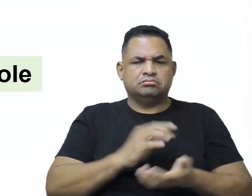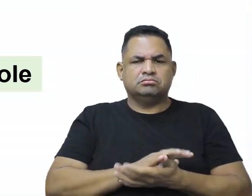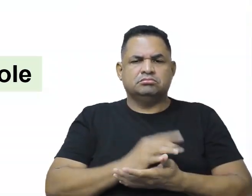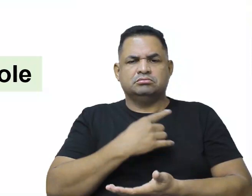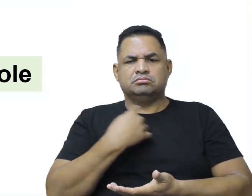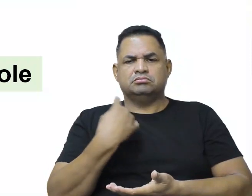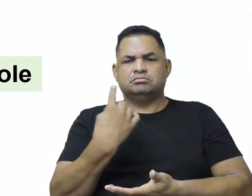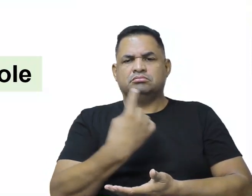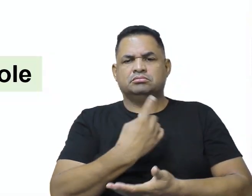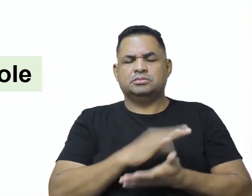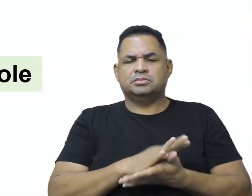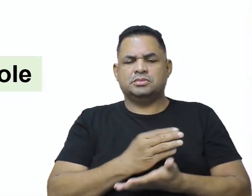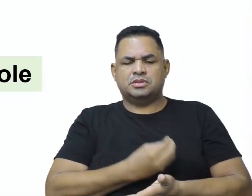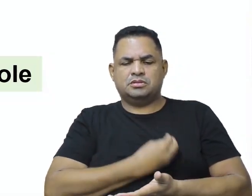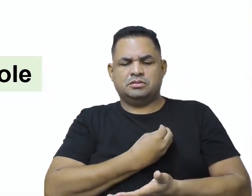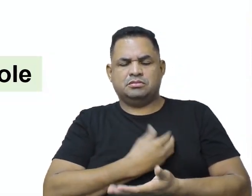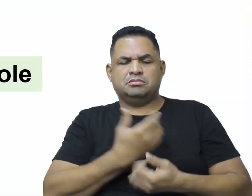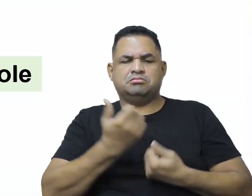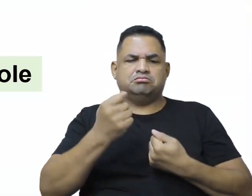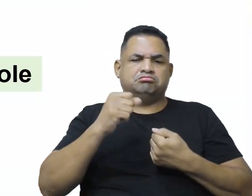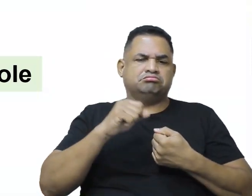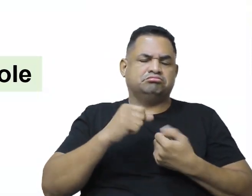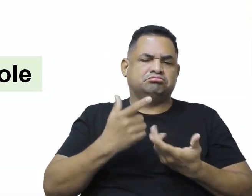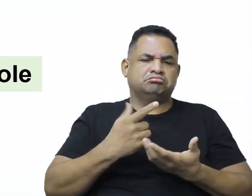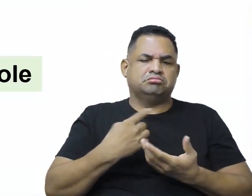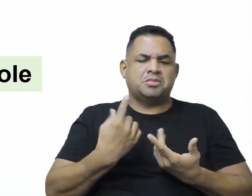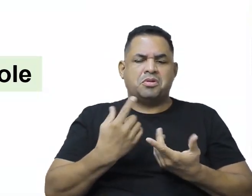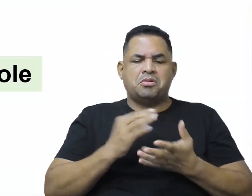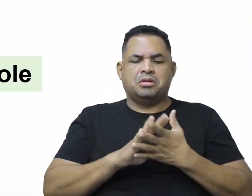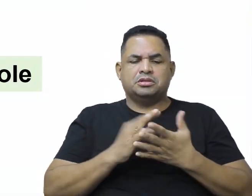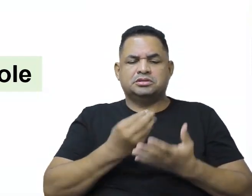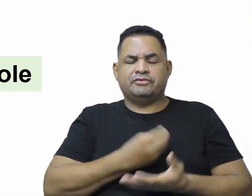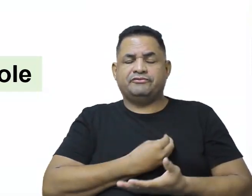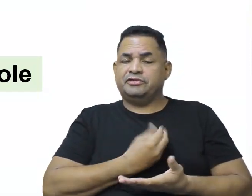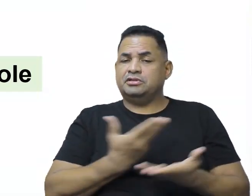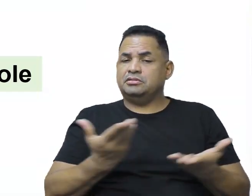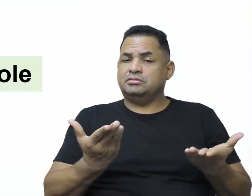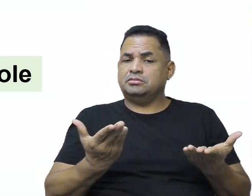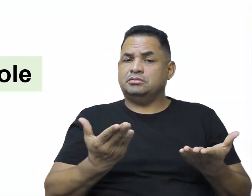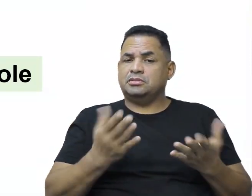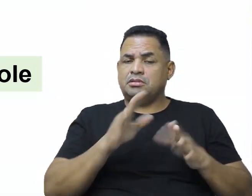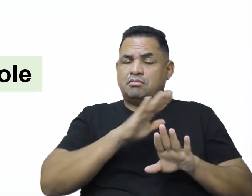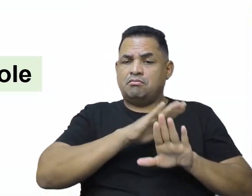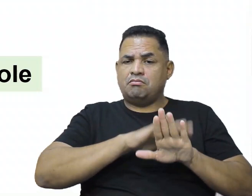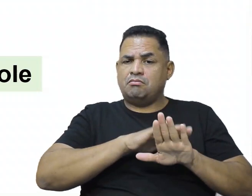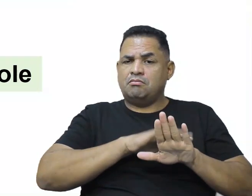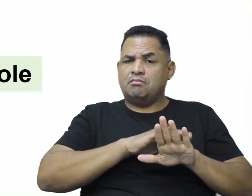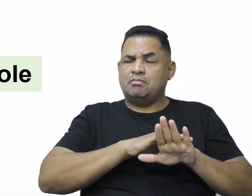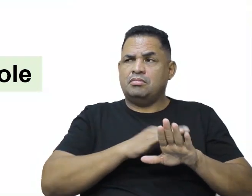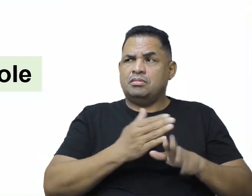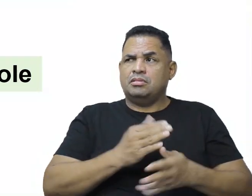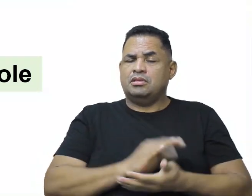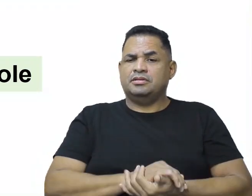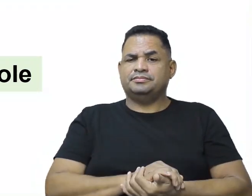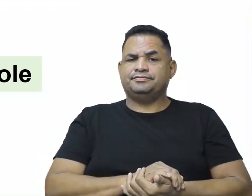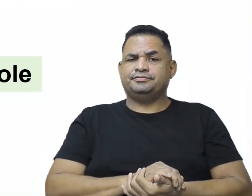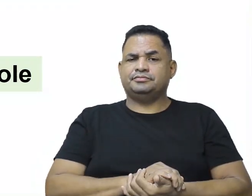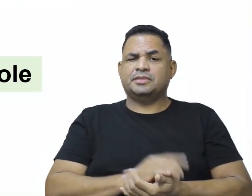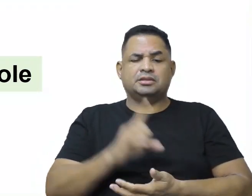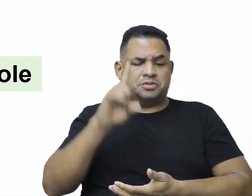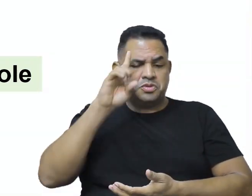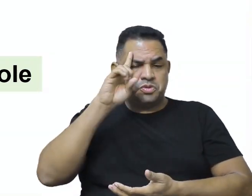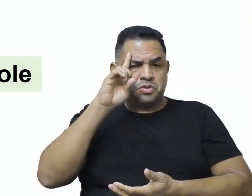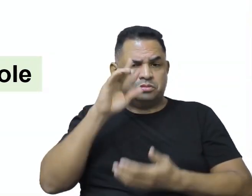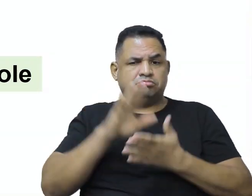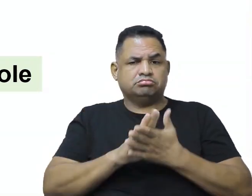na nossa maneira de ser de agir é e essa ideologia e ela tá indo nosso